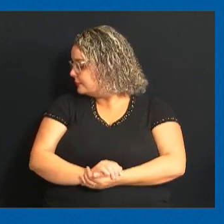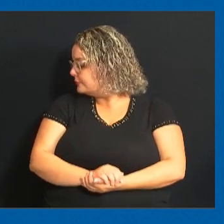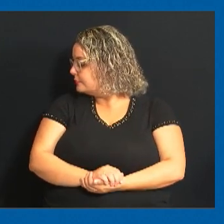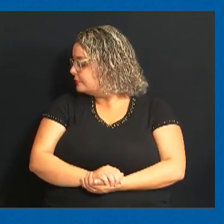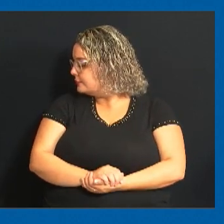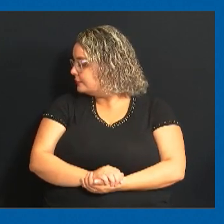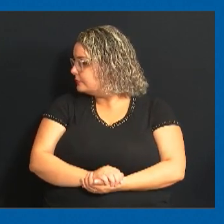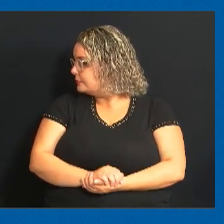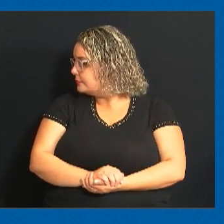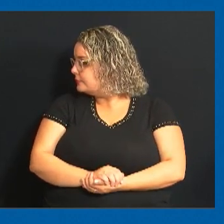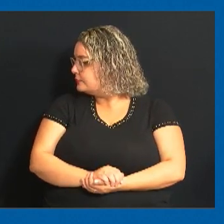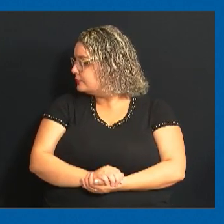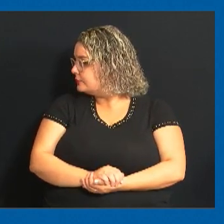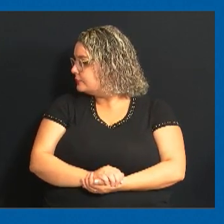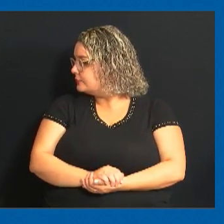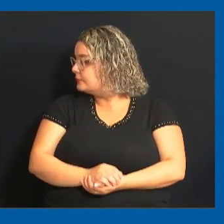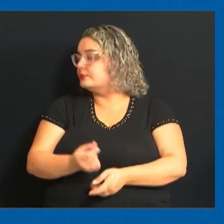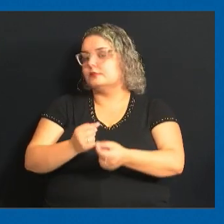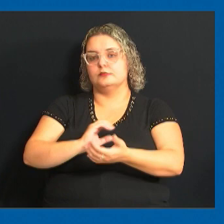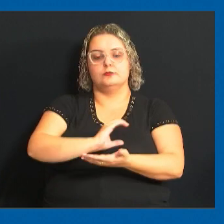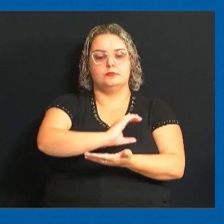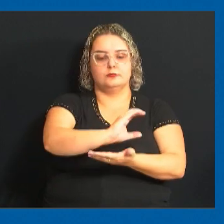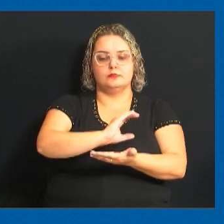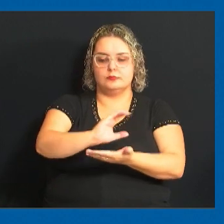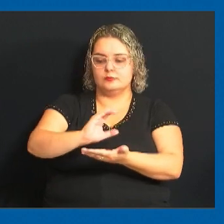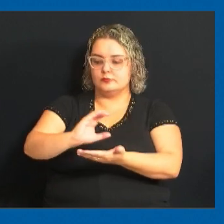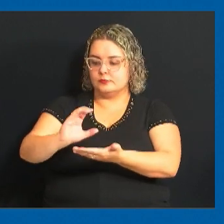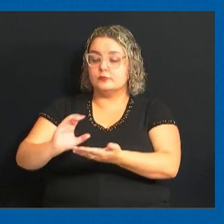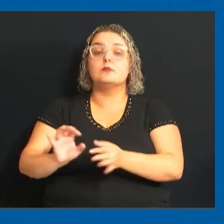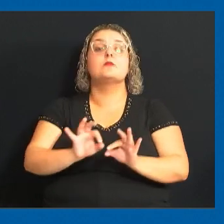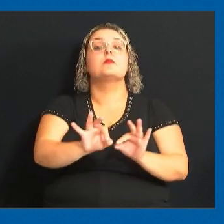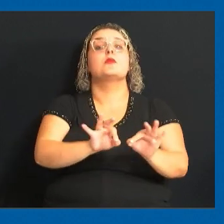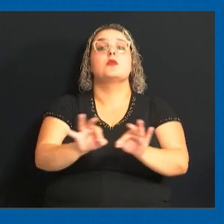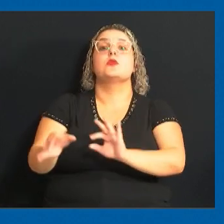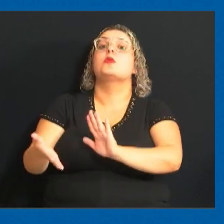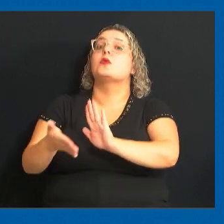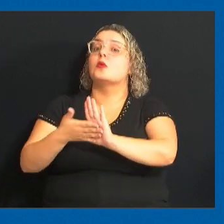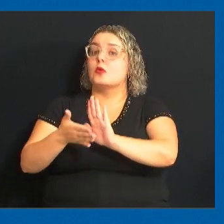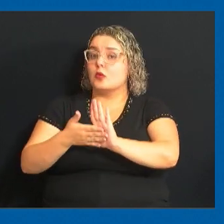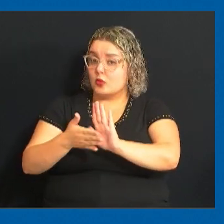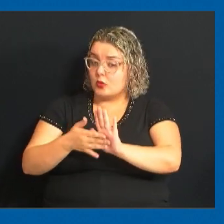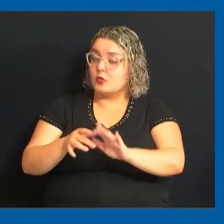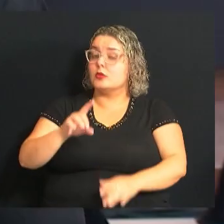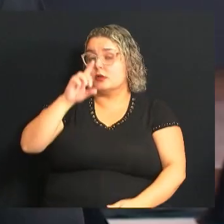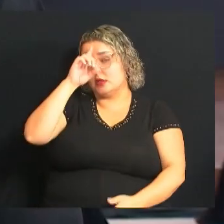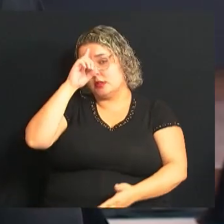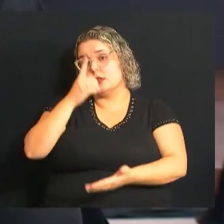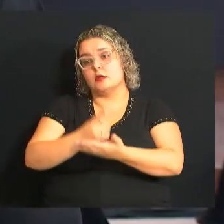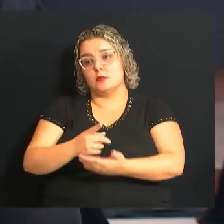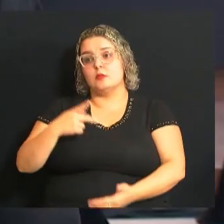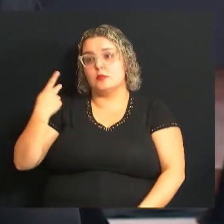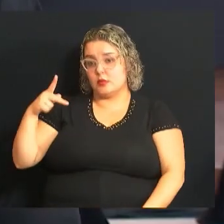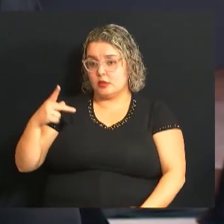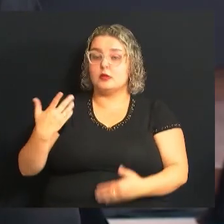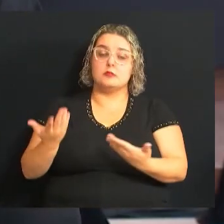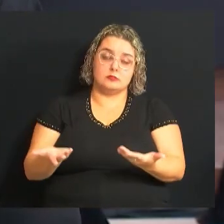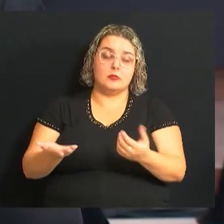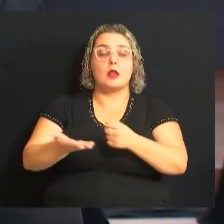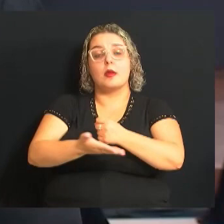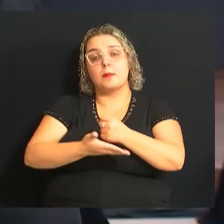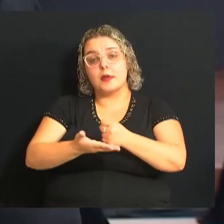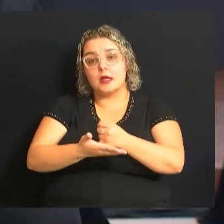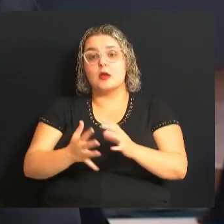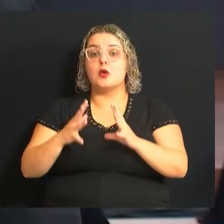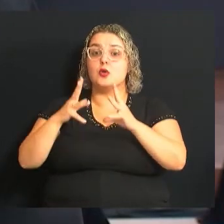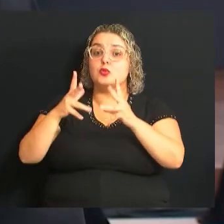de reais serão distribuídos para projetos e propostas determinados por ele. Basicamente, será tudo